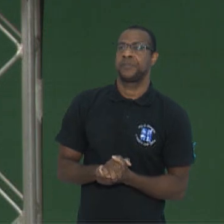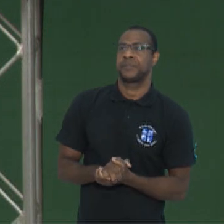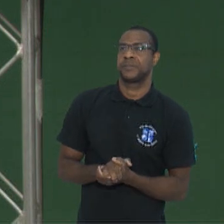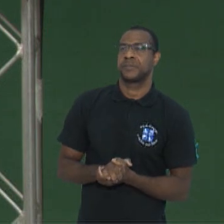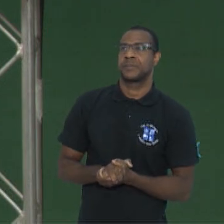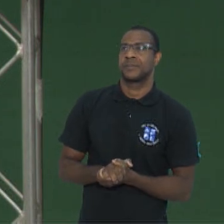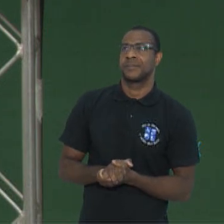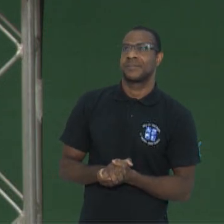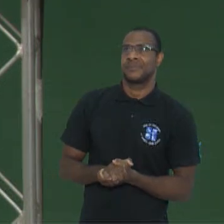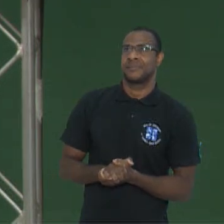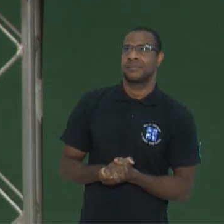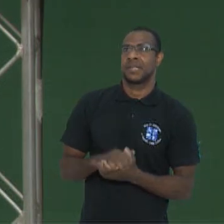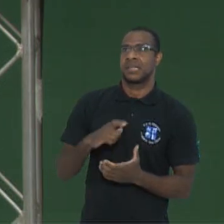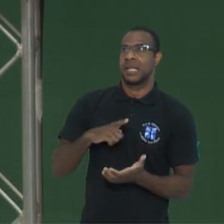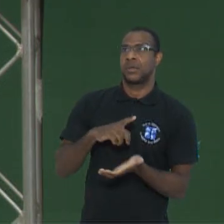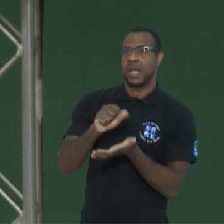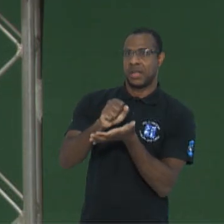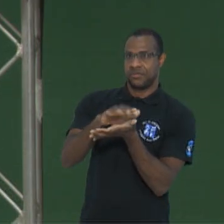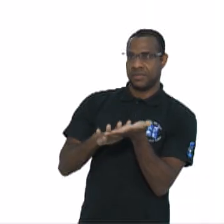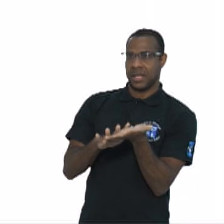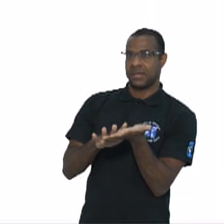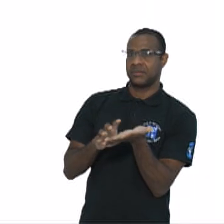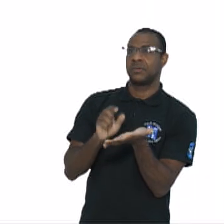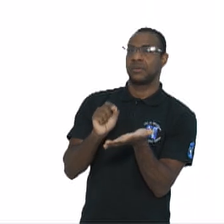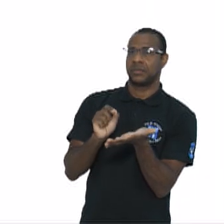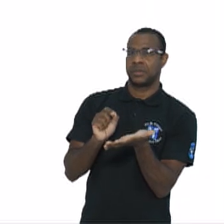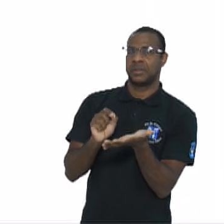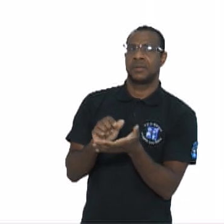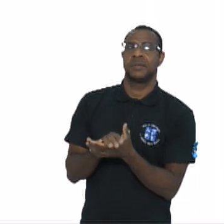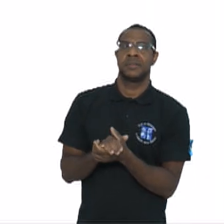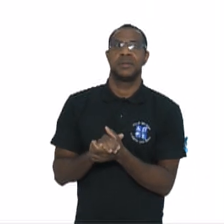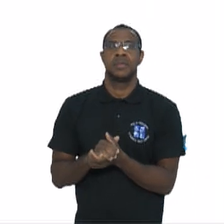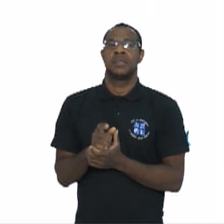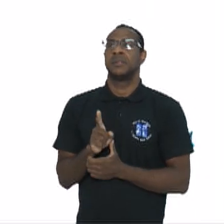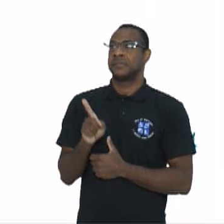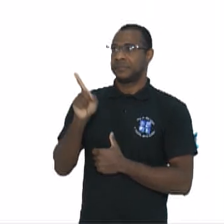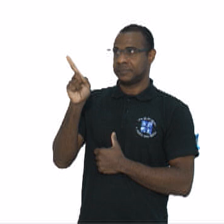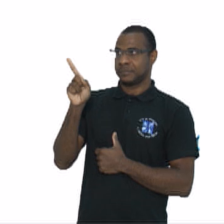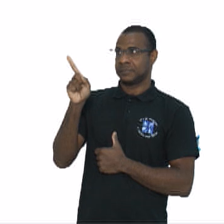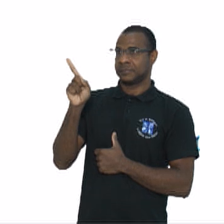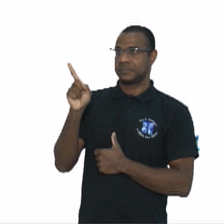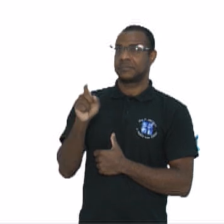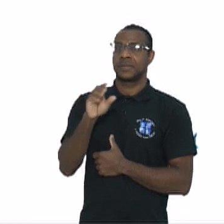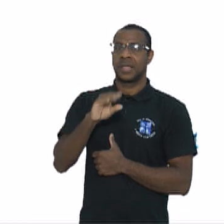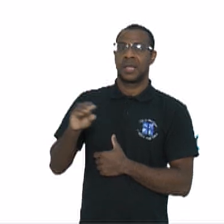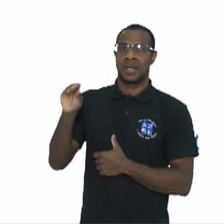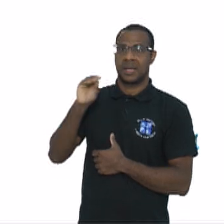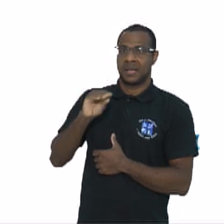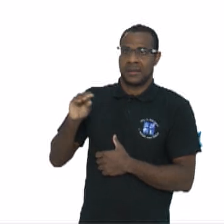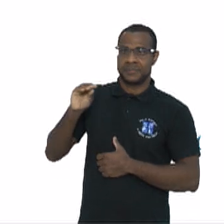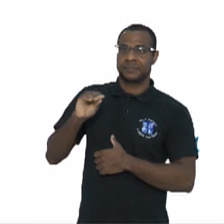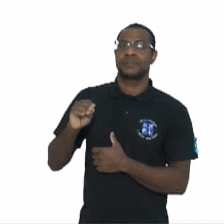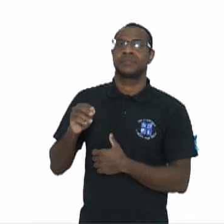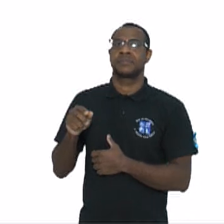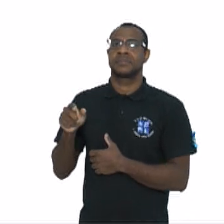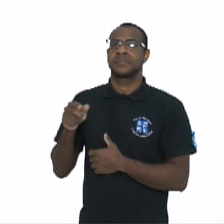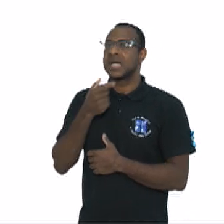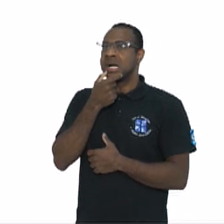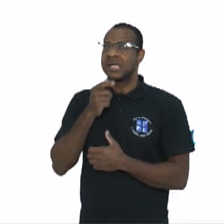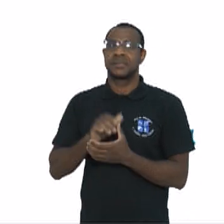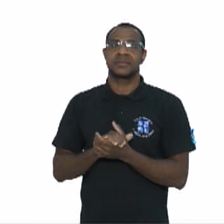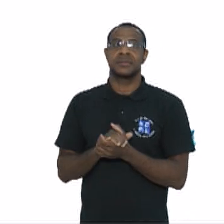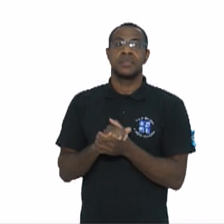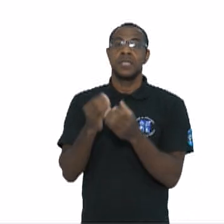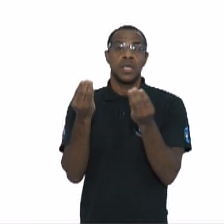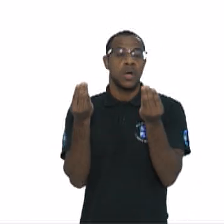Então aqui nós vamos ter um exercício que diz assim, fill the blanks with the correct adjective. Preencha os espaços em branco